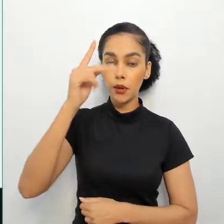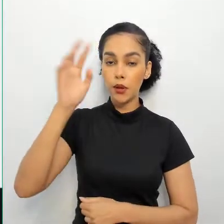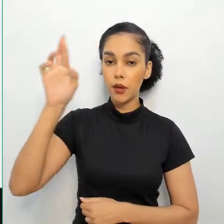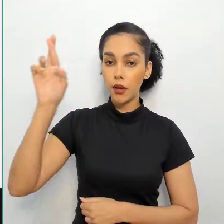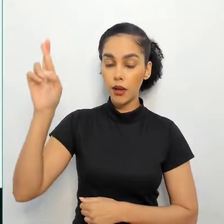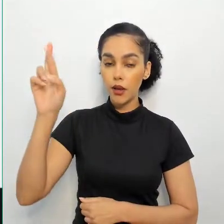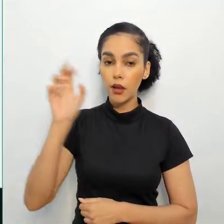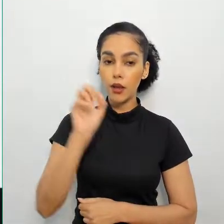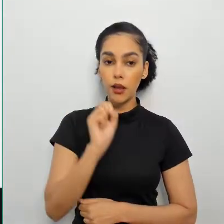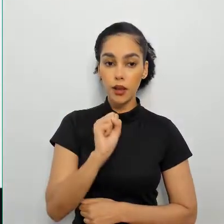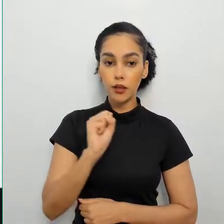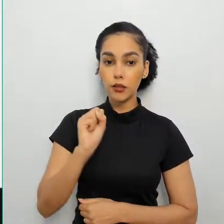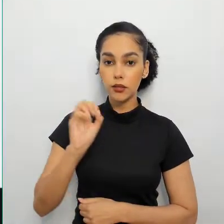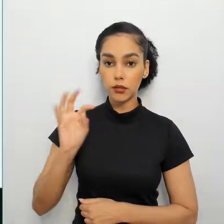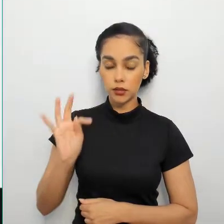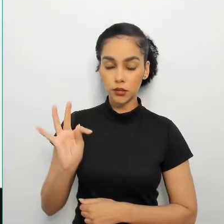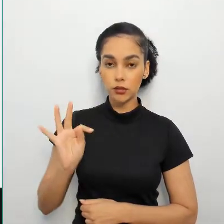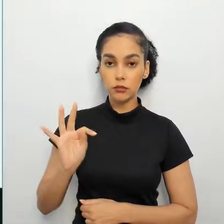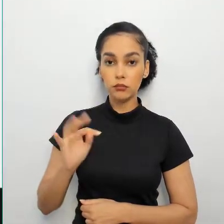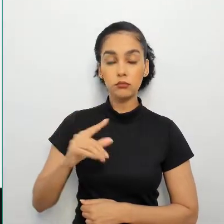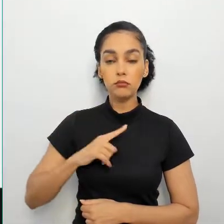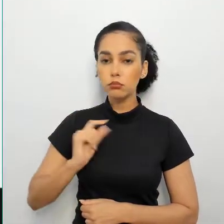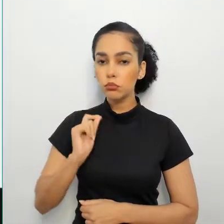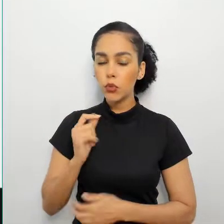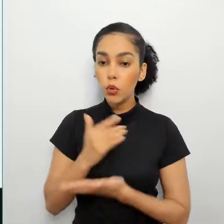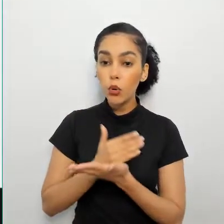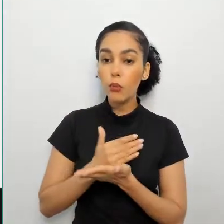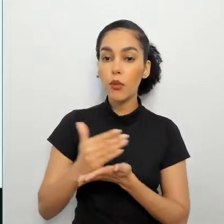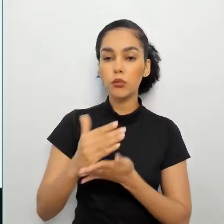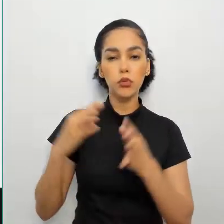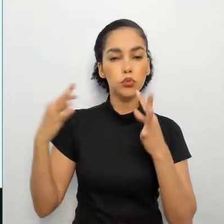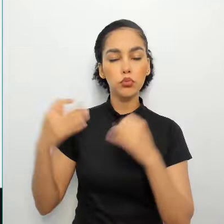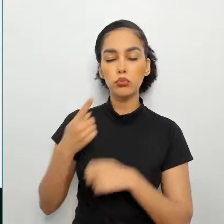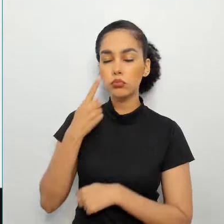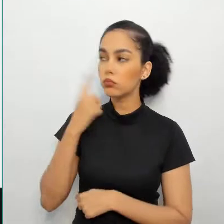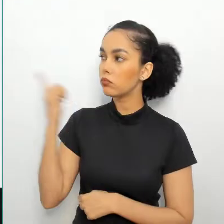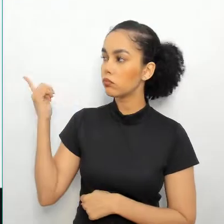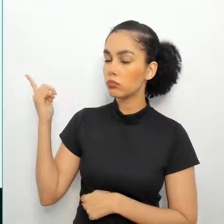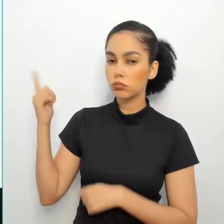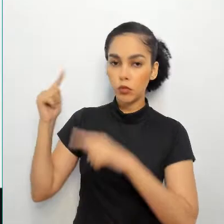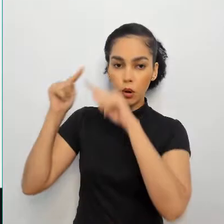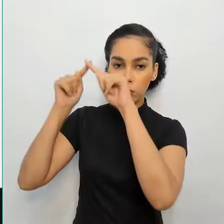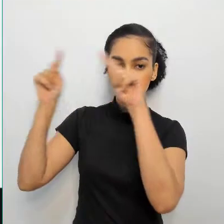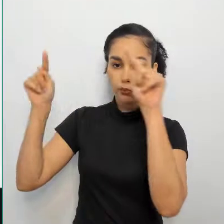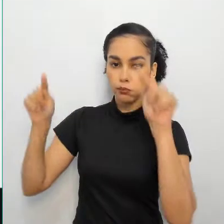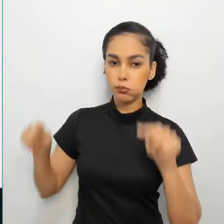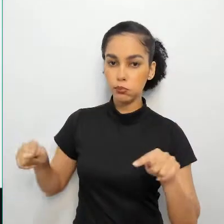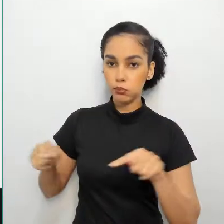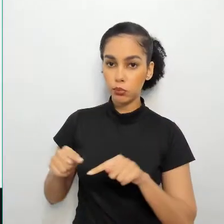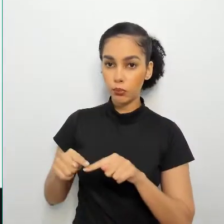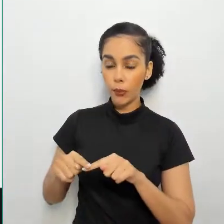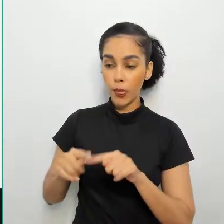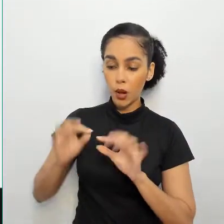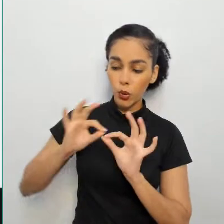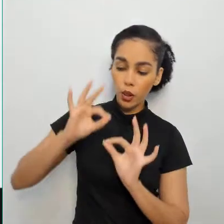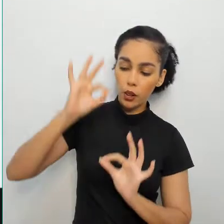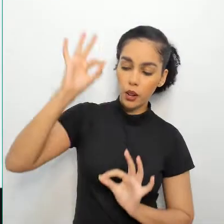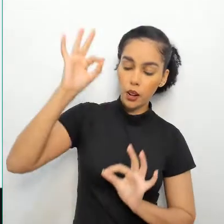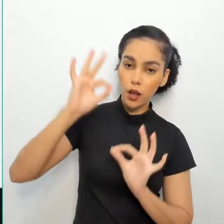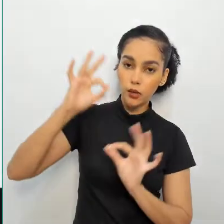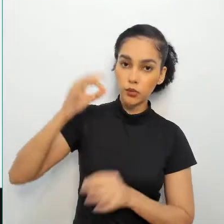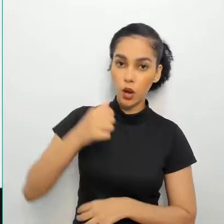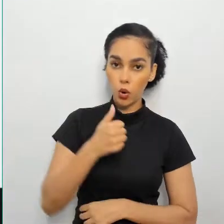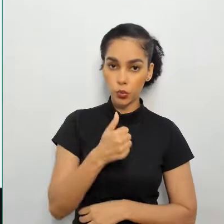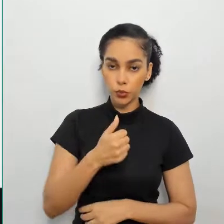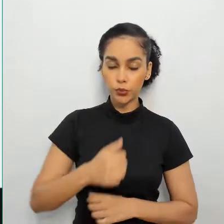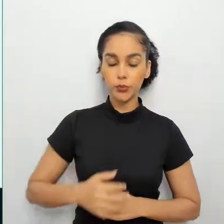PRST, com lado de medida 1, é o ponto de partida, ou seja, tudo começa com esse quadrado, a medida do seu lado vale 1. Então a gente